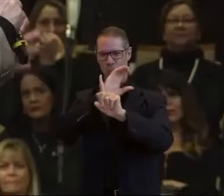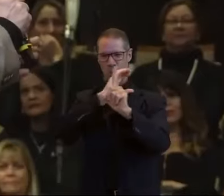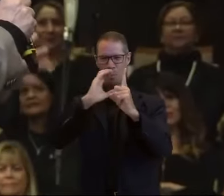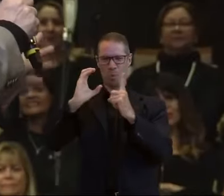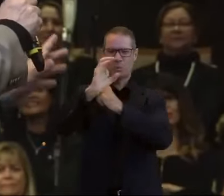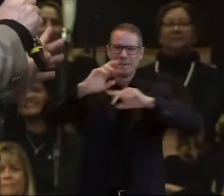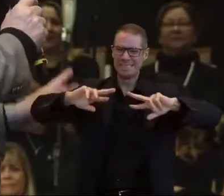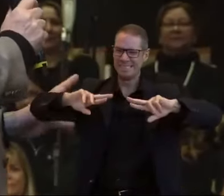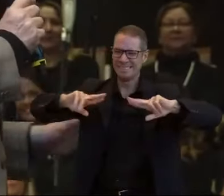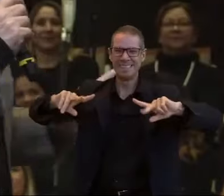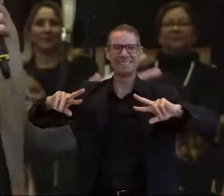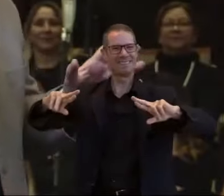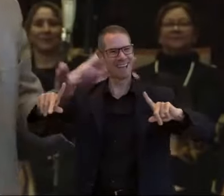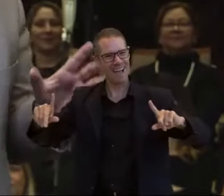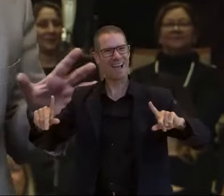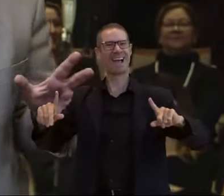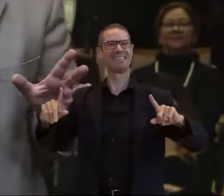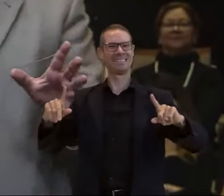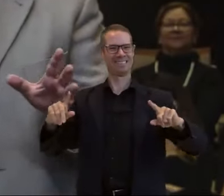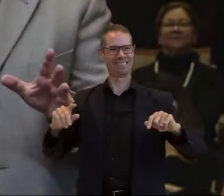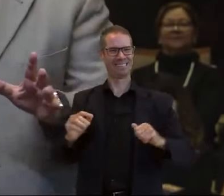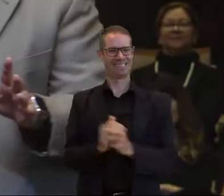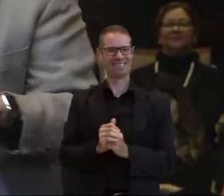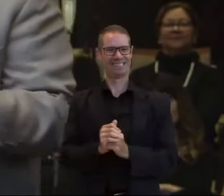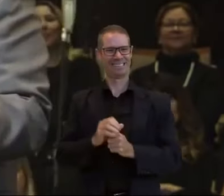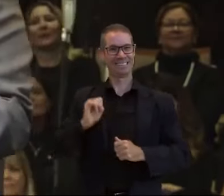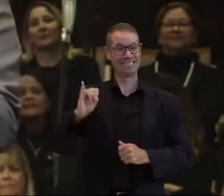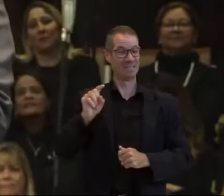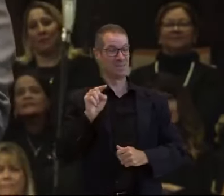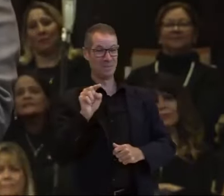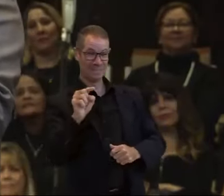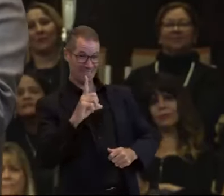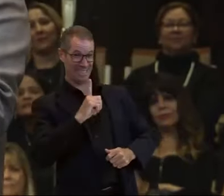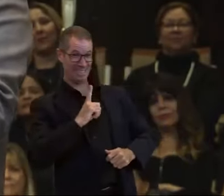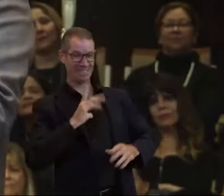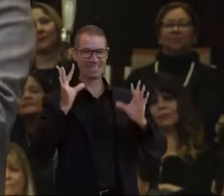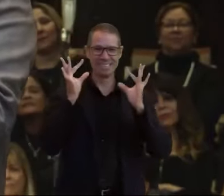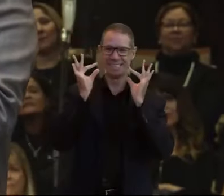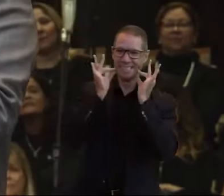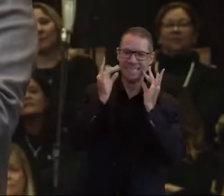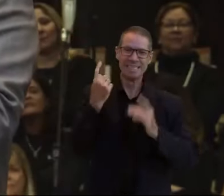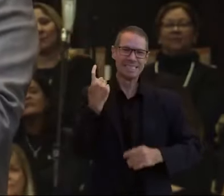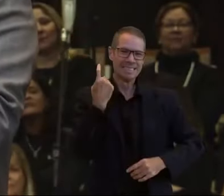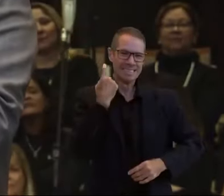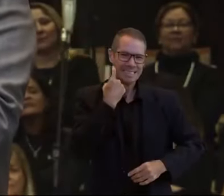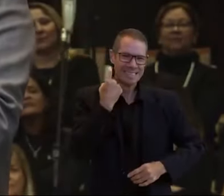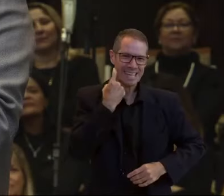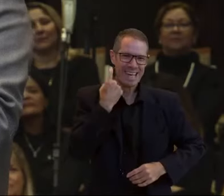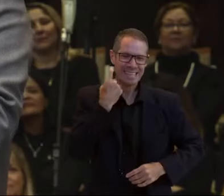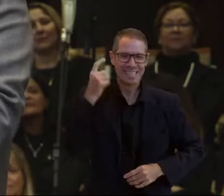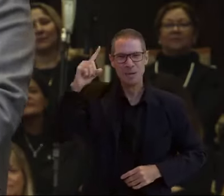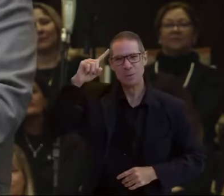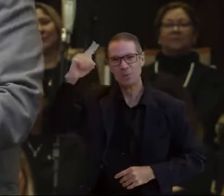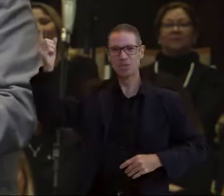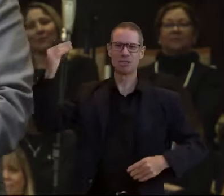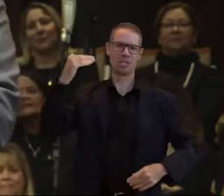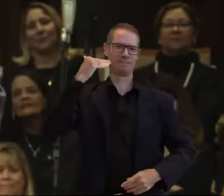completamente diferente. Se você estivesse aqui na sexta-feira, que era o dia